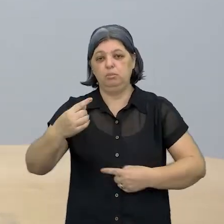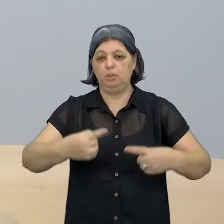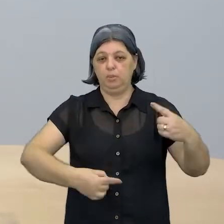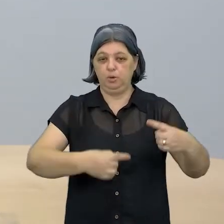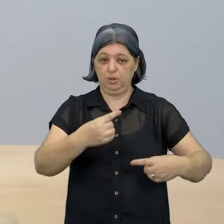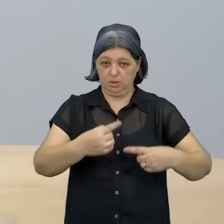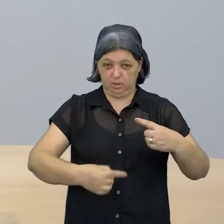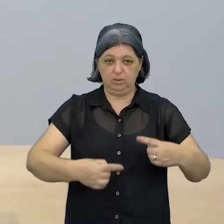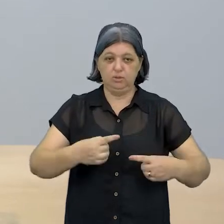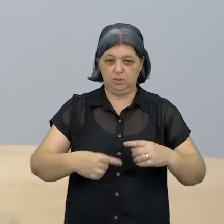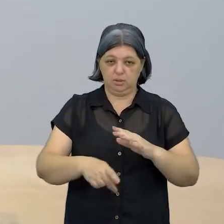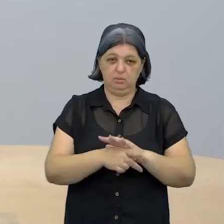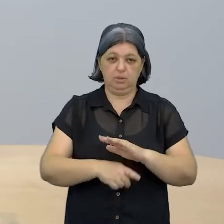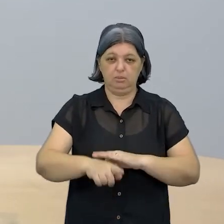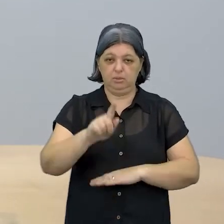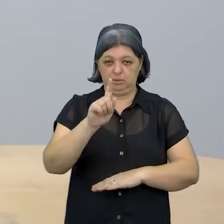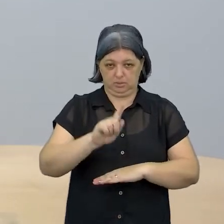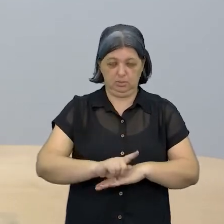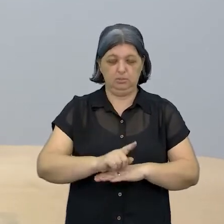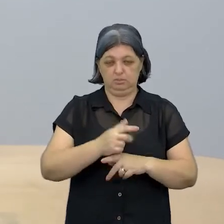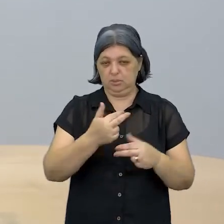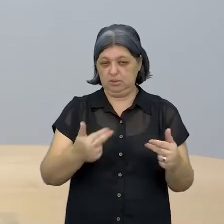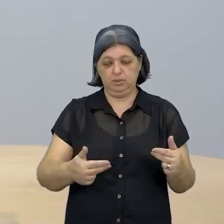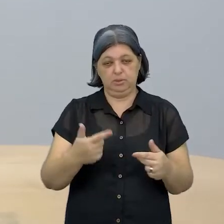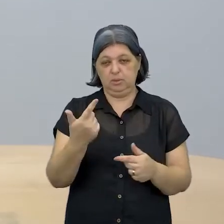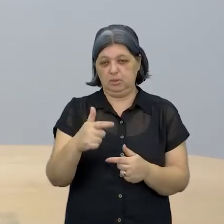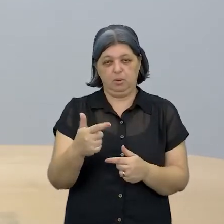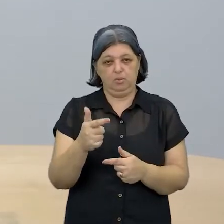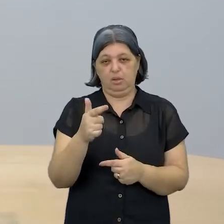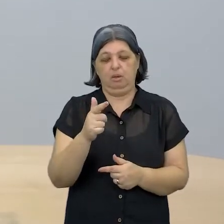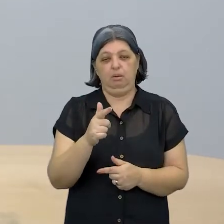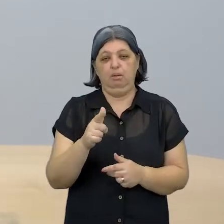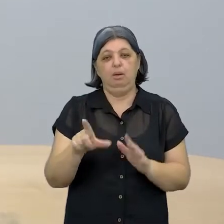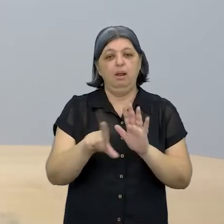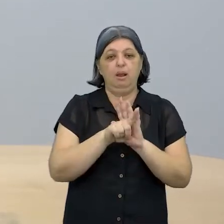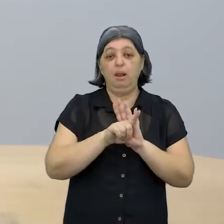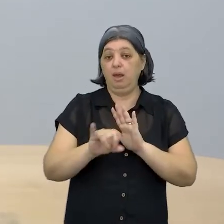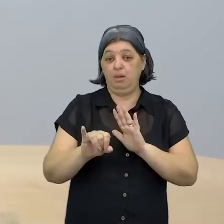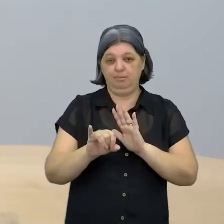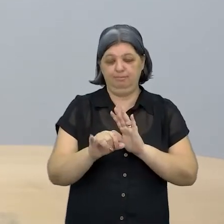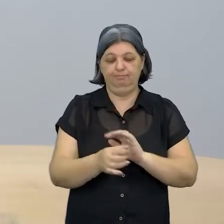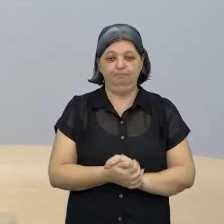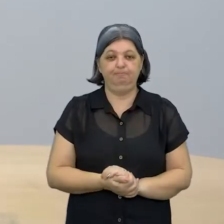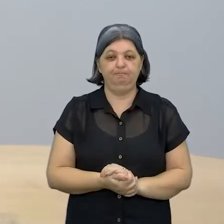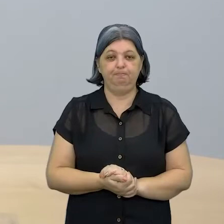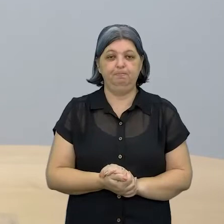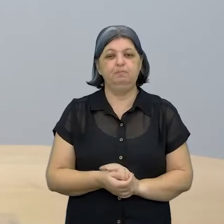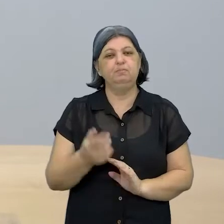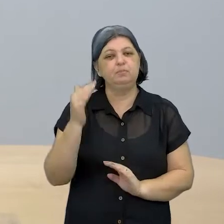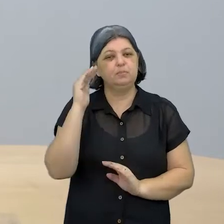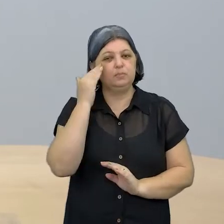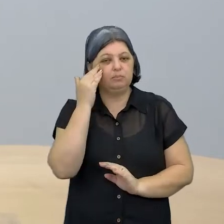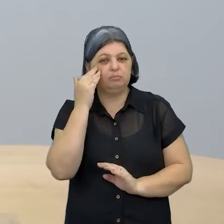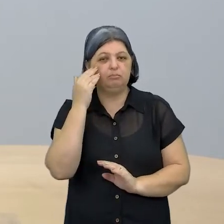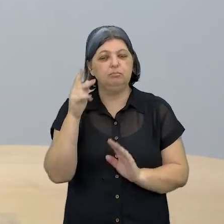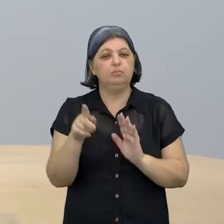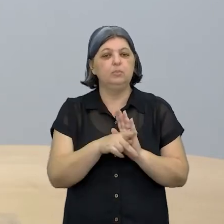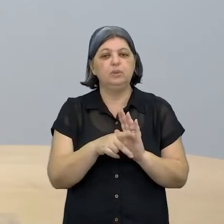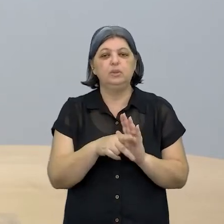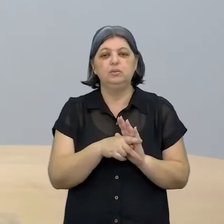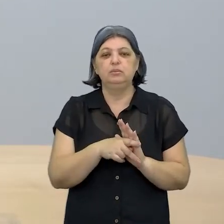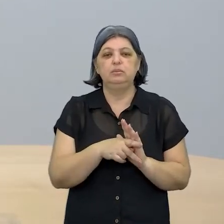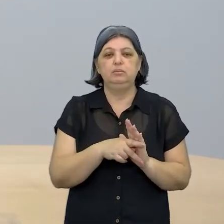política da gestão das ilegalidades. Elas dão lugar para uma outra compreensão, uma